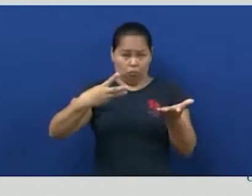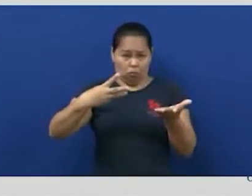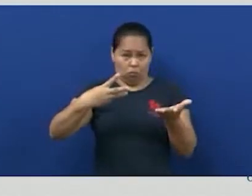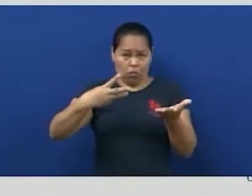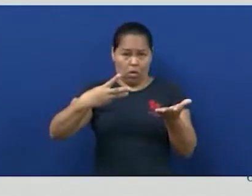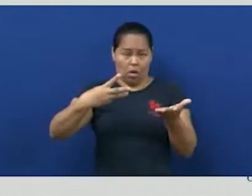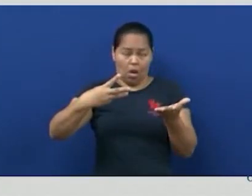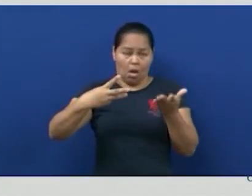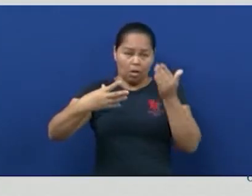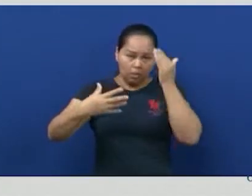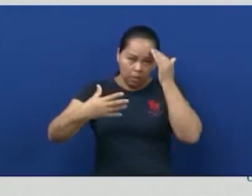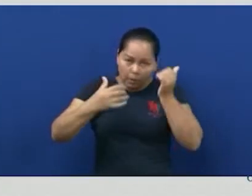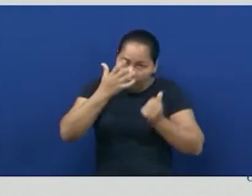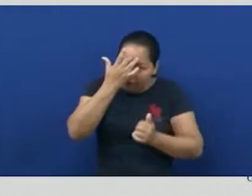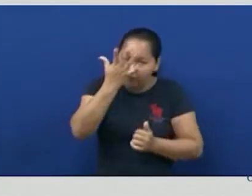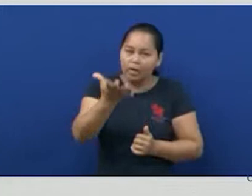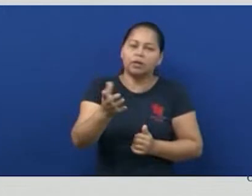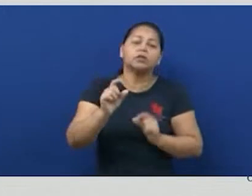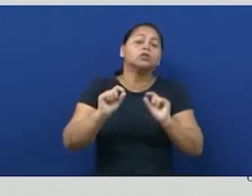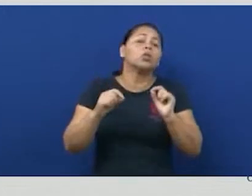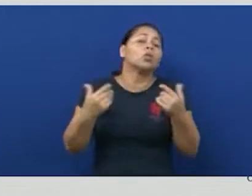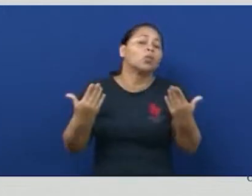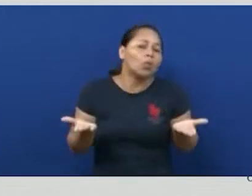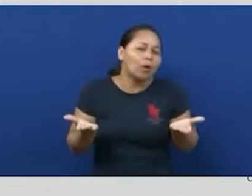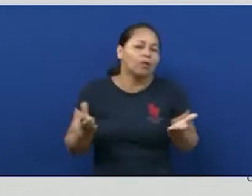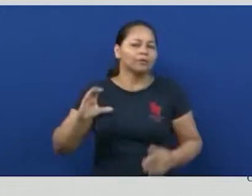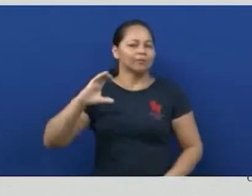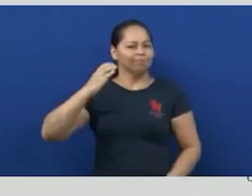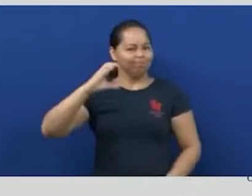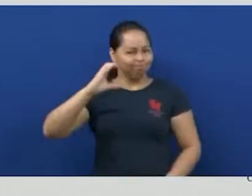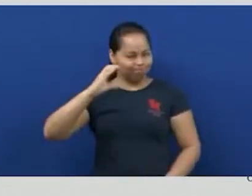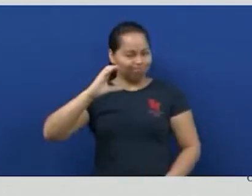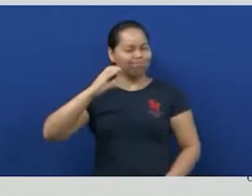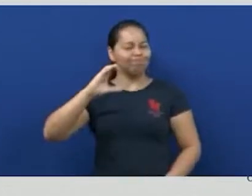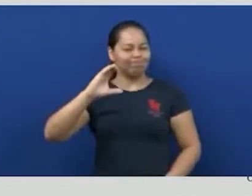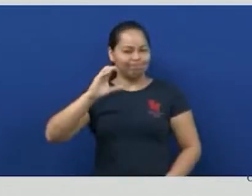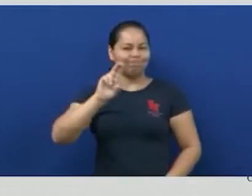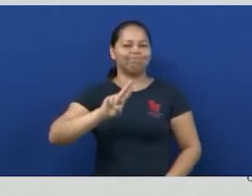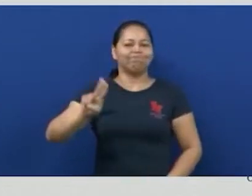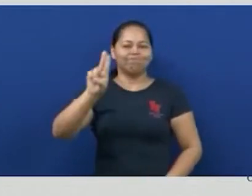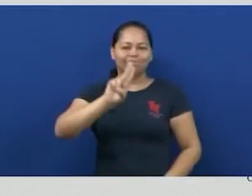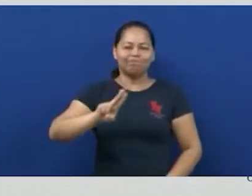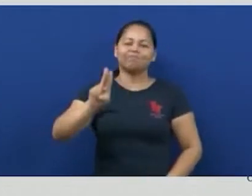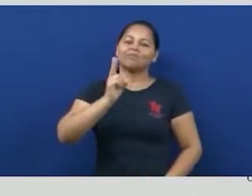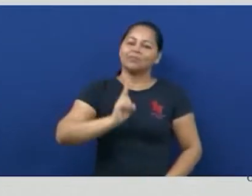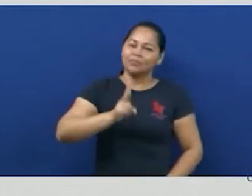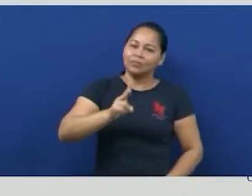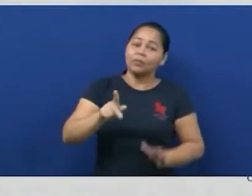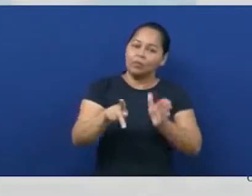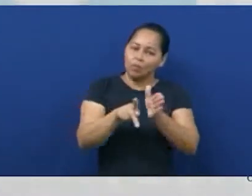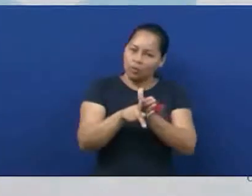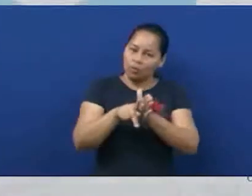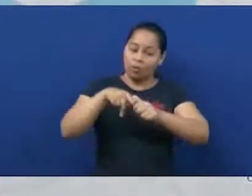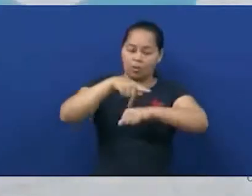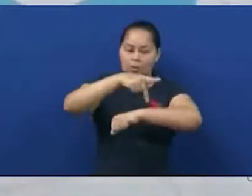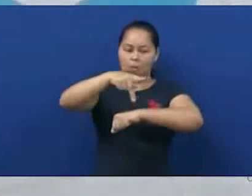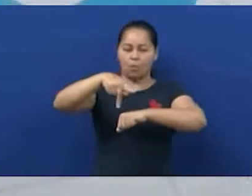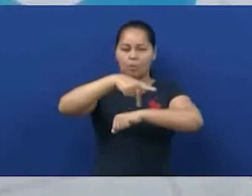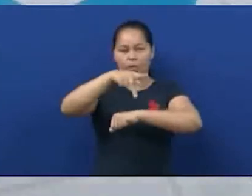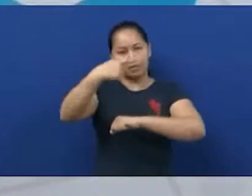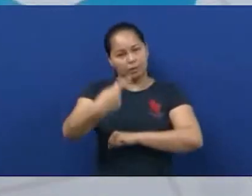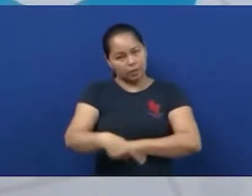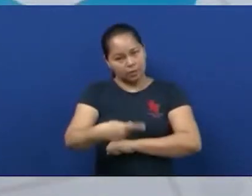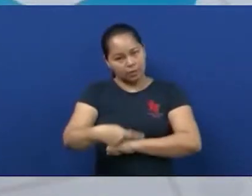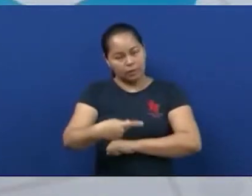aí é fácil, a gente sempre usa a escala Celsius. Por quê? Porque ela é exclusiva do nosso país. E as